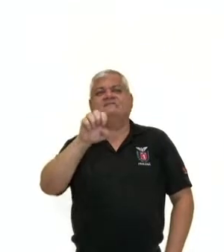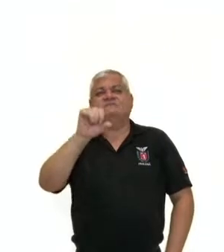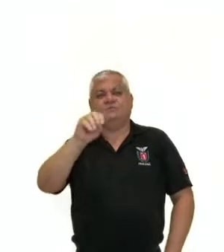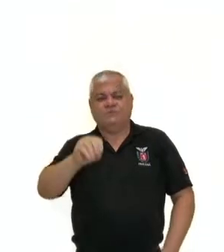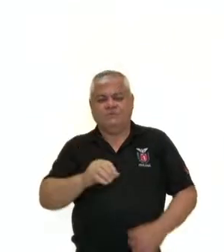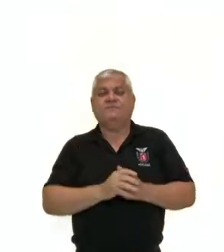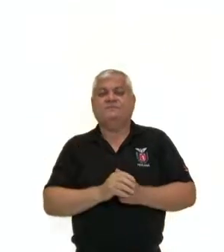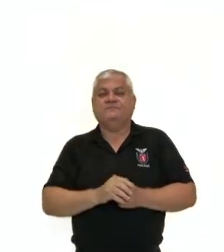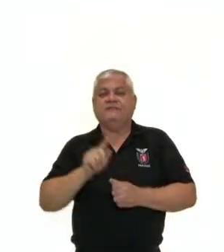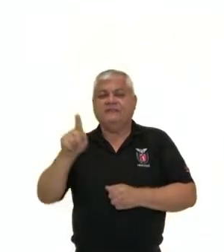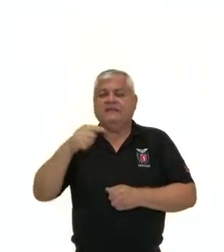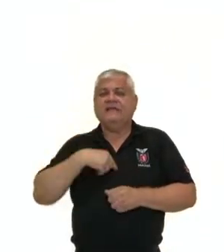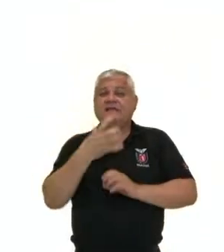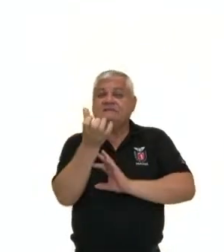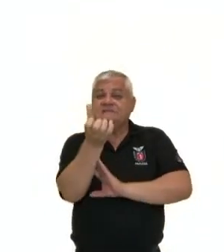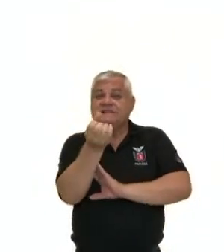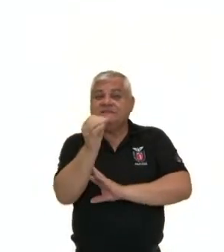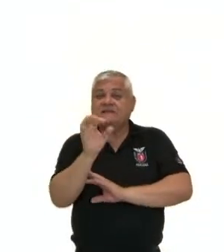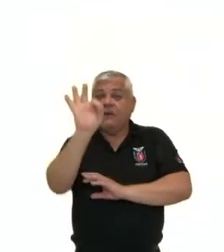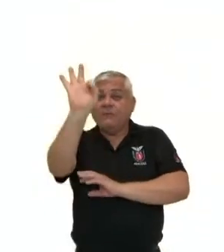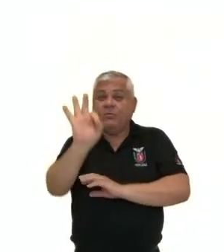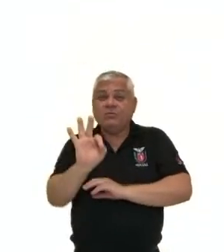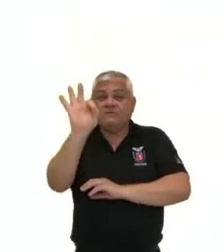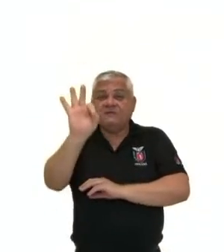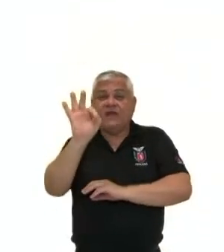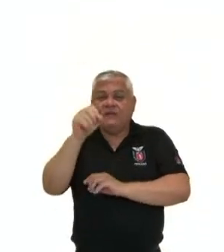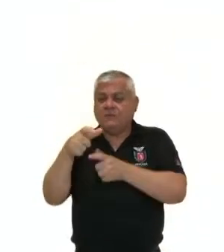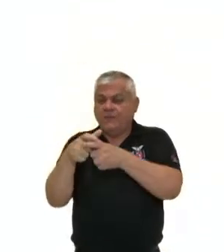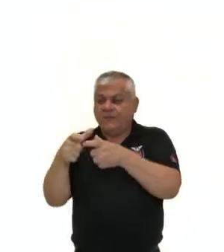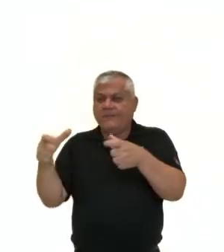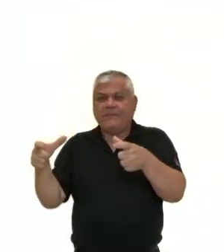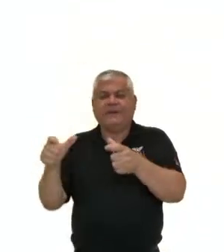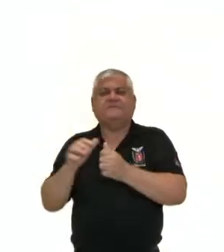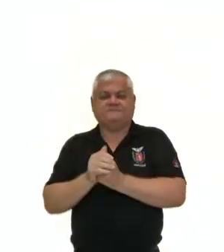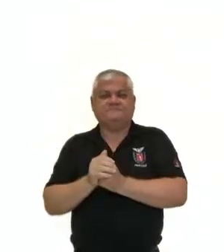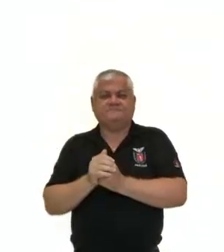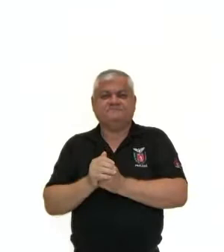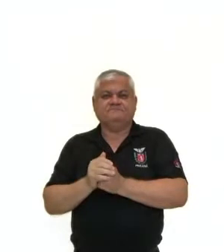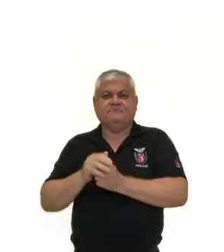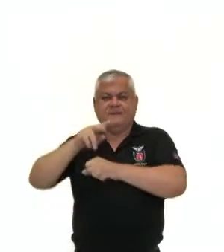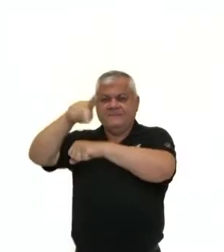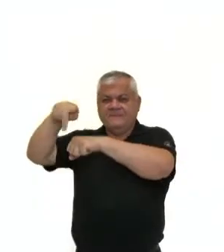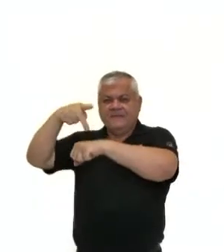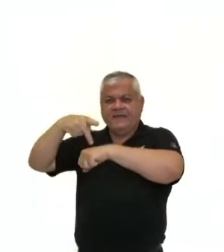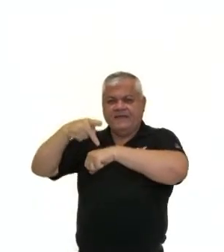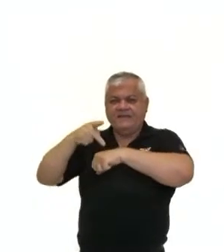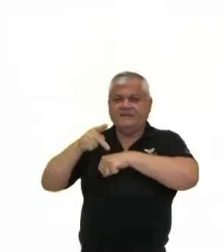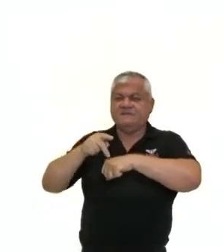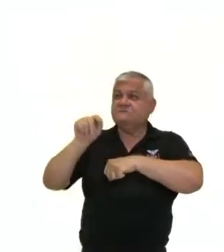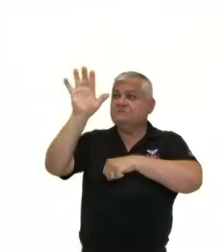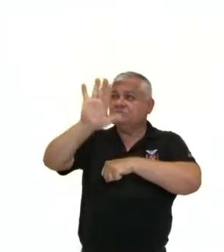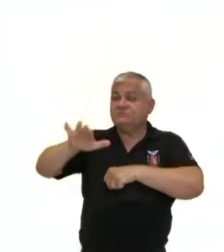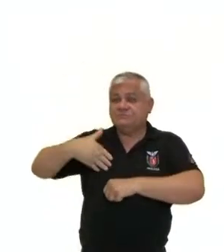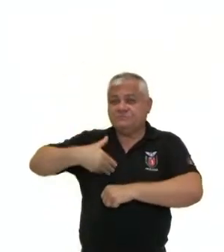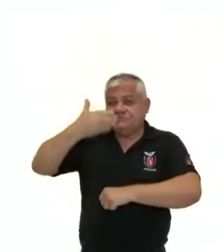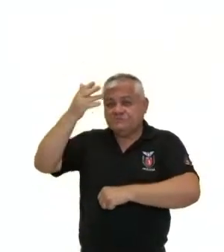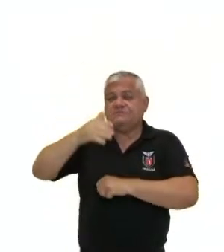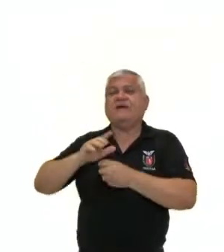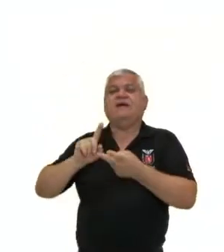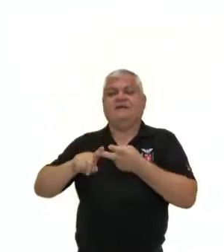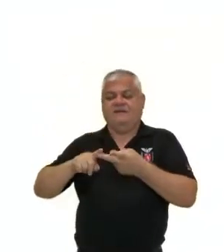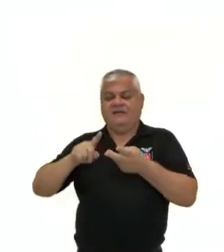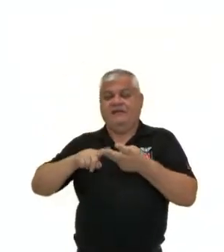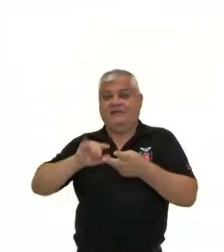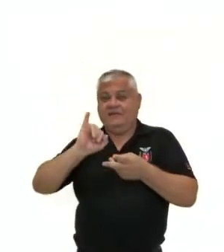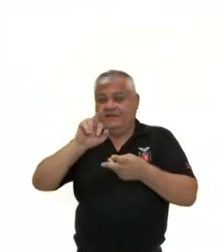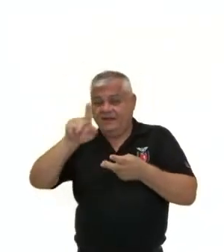de sessenta por cento de todas as reservas do planeta bem entre os países do Oriente Médio os maiores produtores de petróleo são Arábia